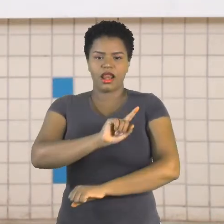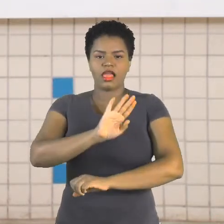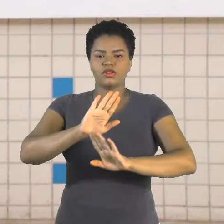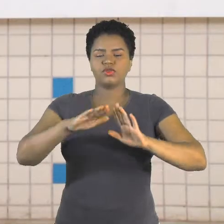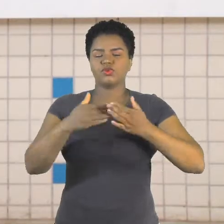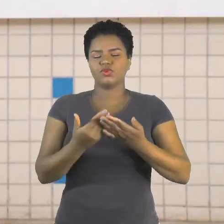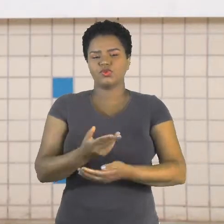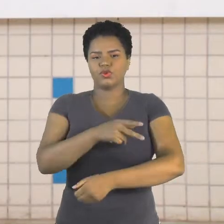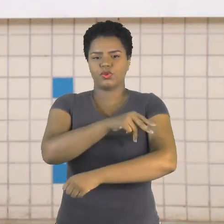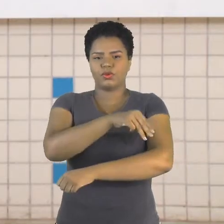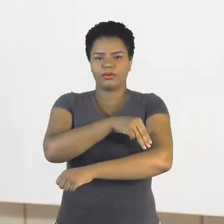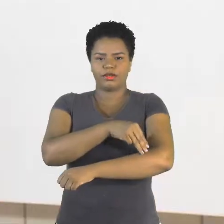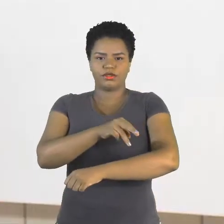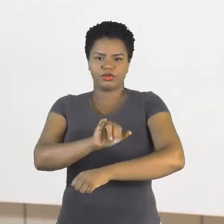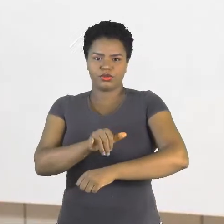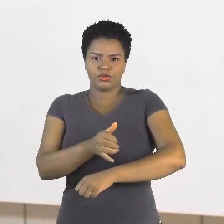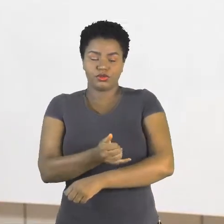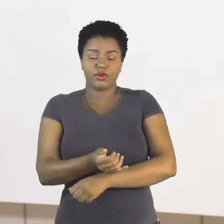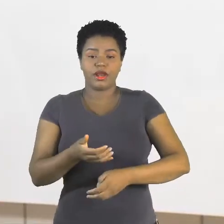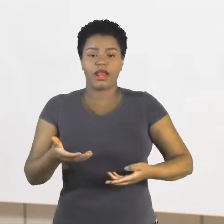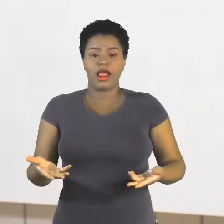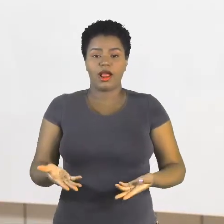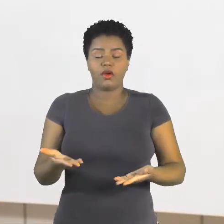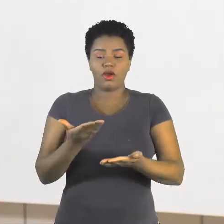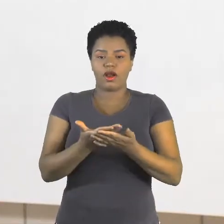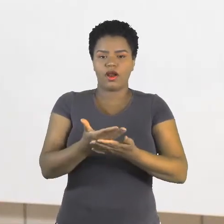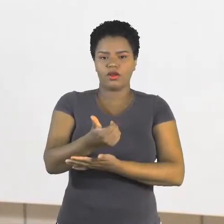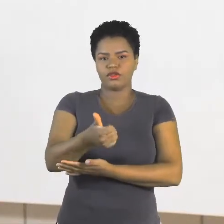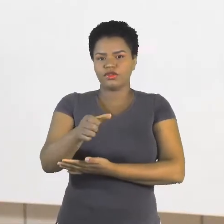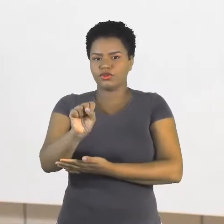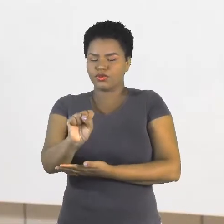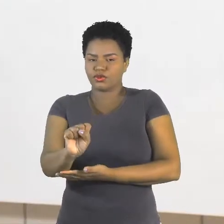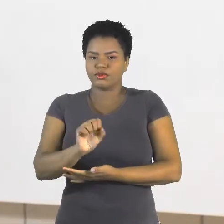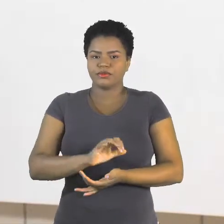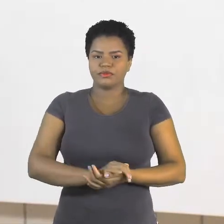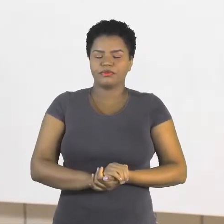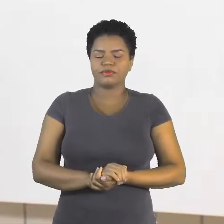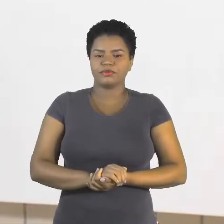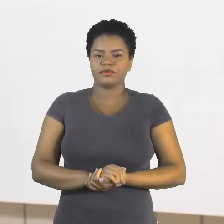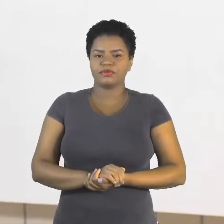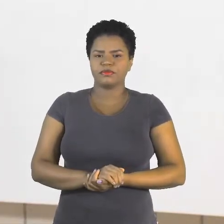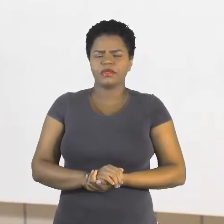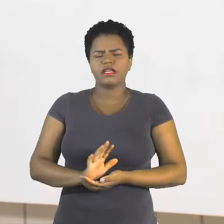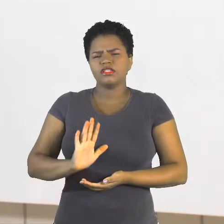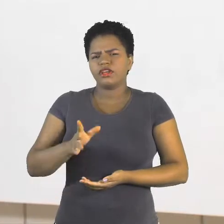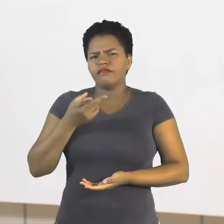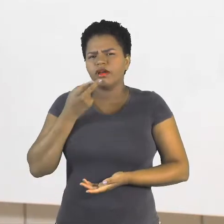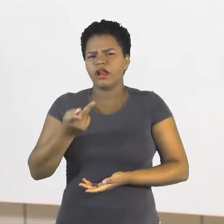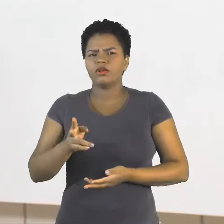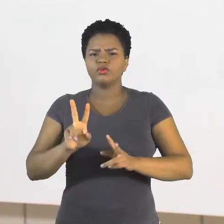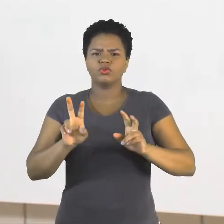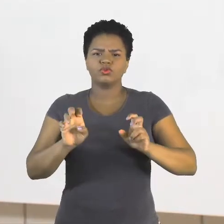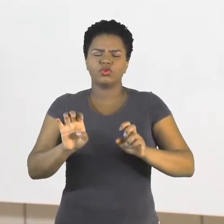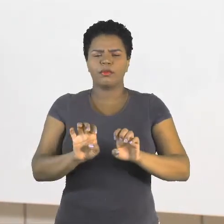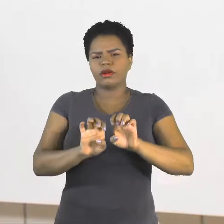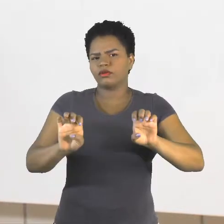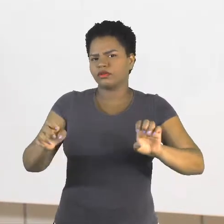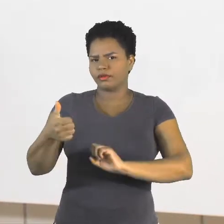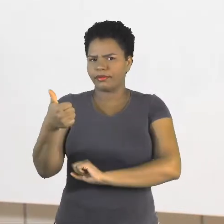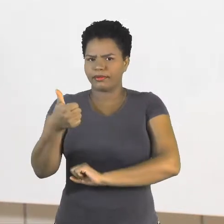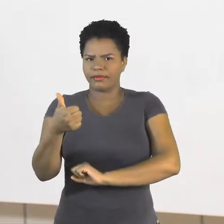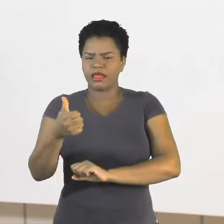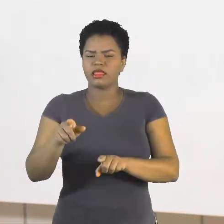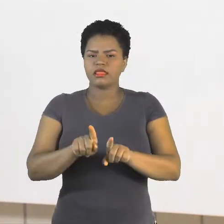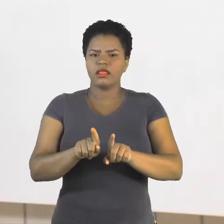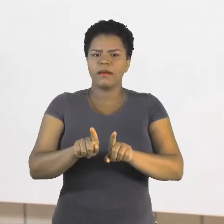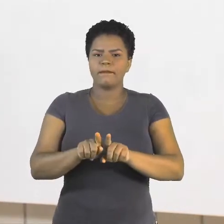é a nossa aula de número 18 e a gente está falando já há algum tempo sobre equações de primeiro grau e sobre